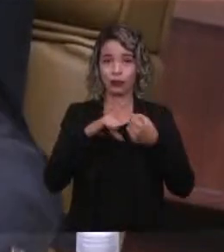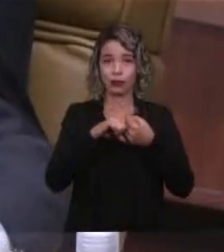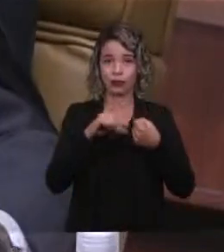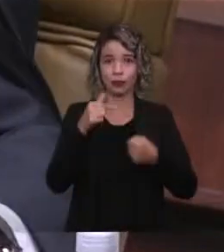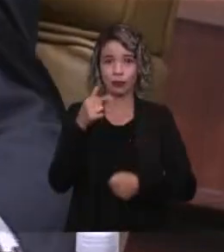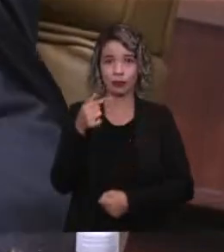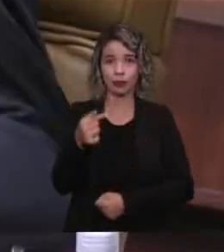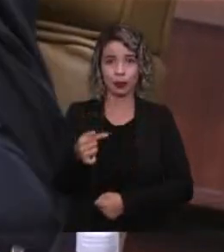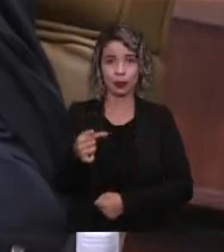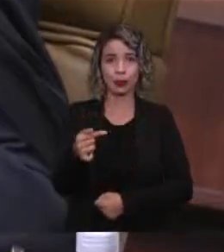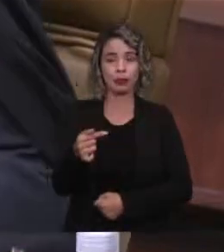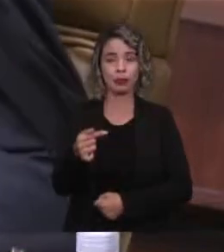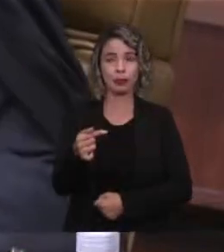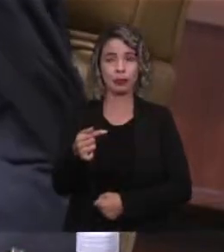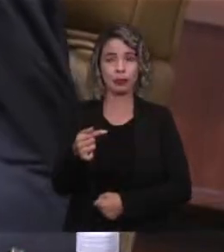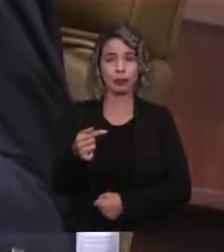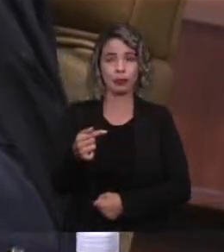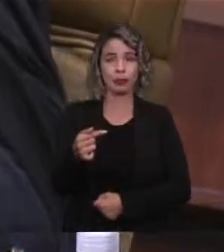artigo 7º